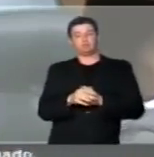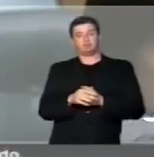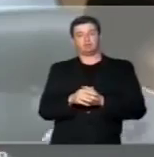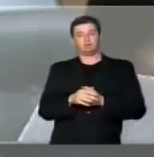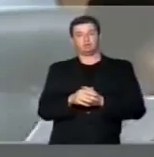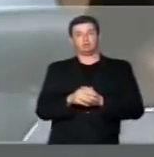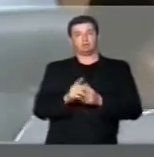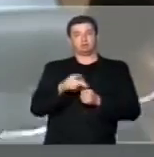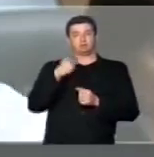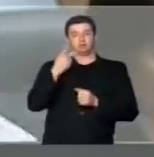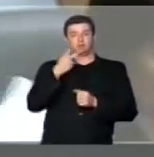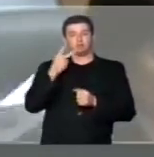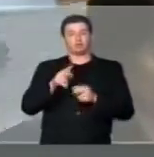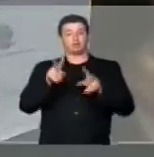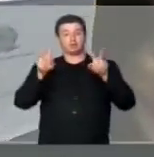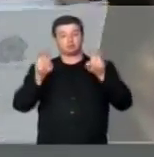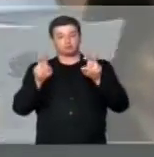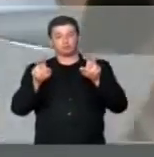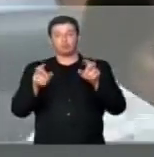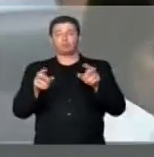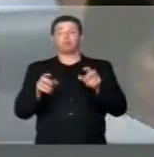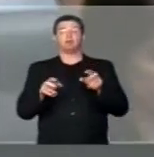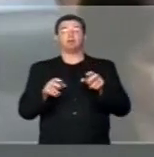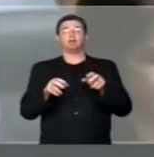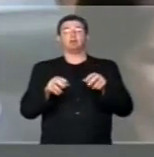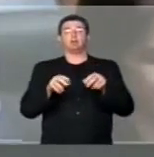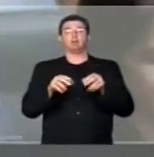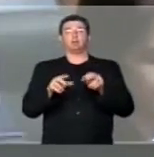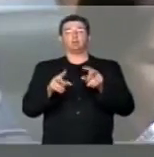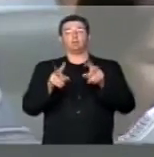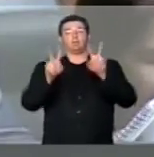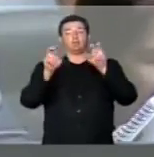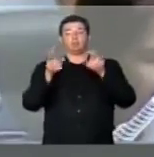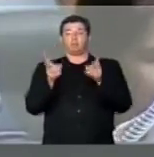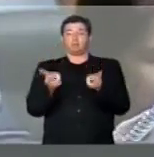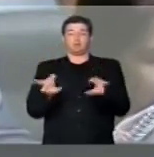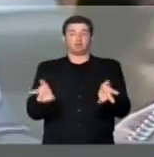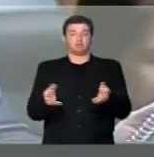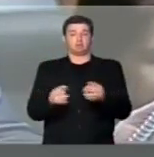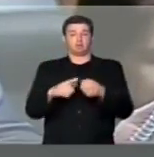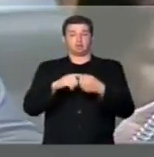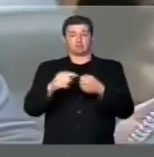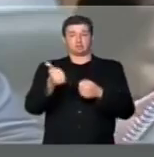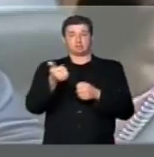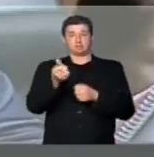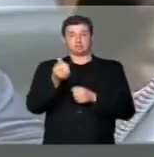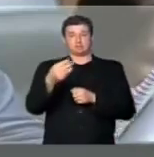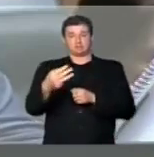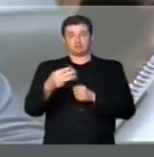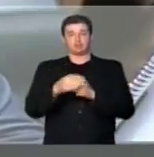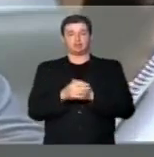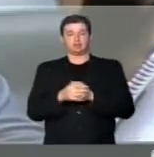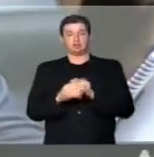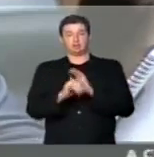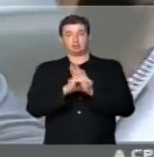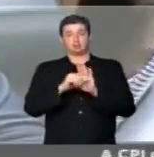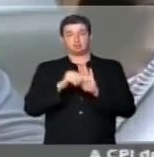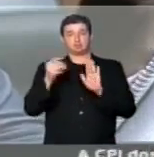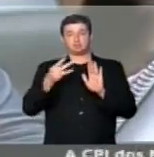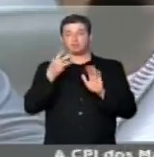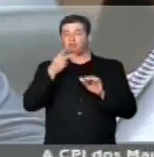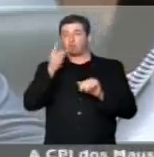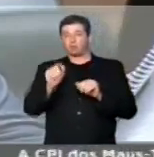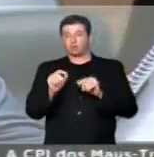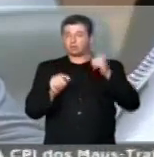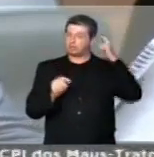fala sobre a mesma matéria. E no artigo 163, nesse terceiro, diz o seguinte: